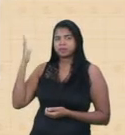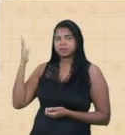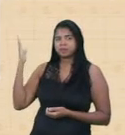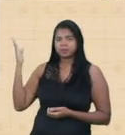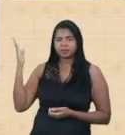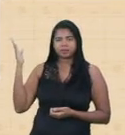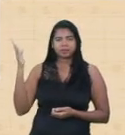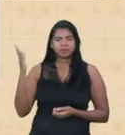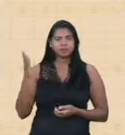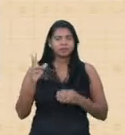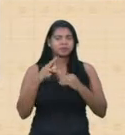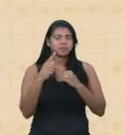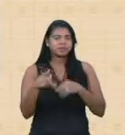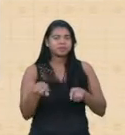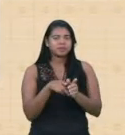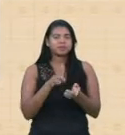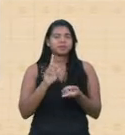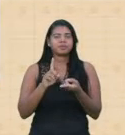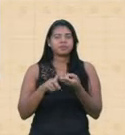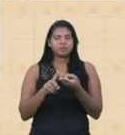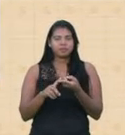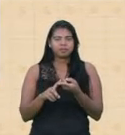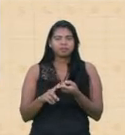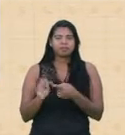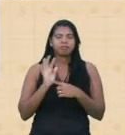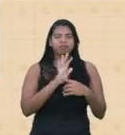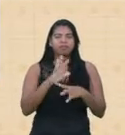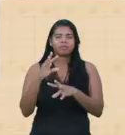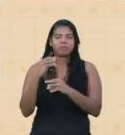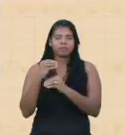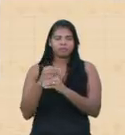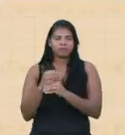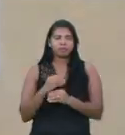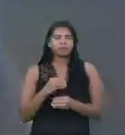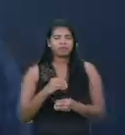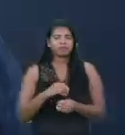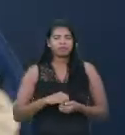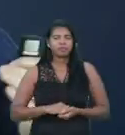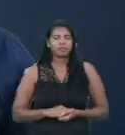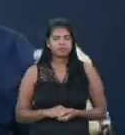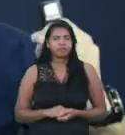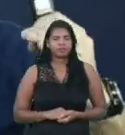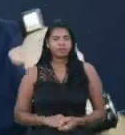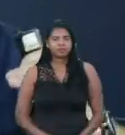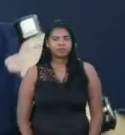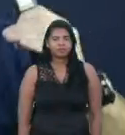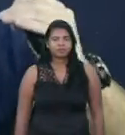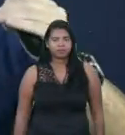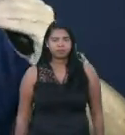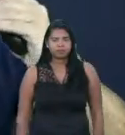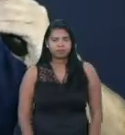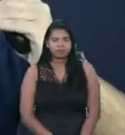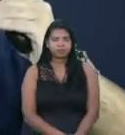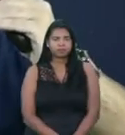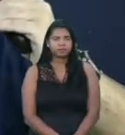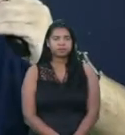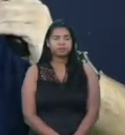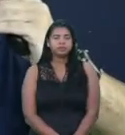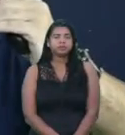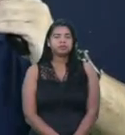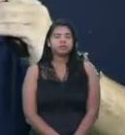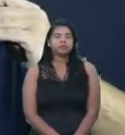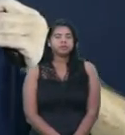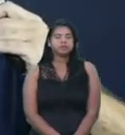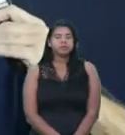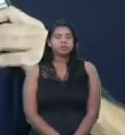será percebido, visto que os elétrons eles vão estar circulando apenas na órbita, diferente dos extremos, que fazem com que esses